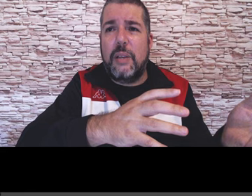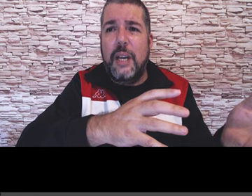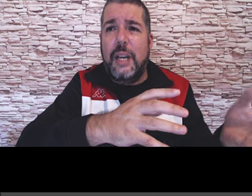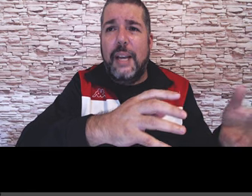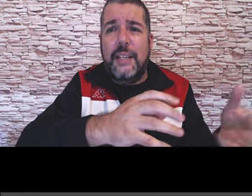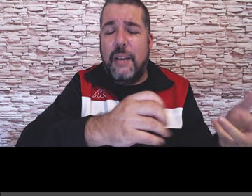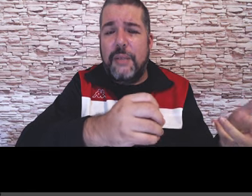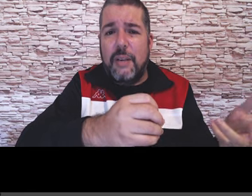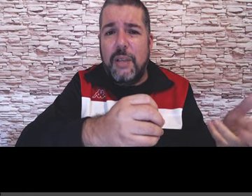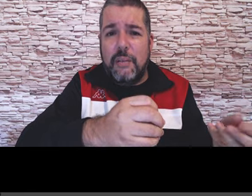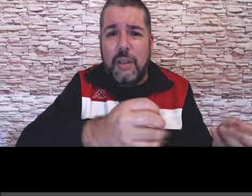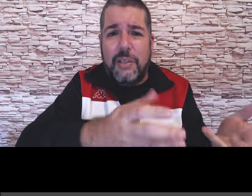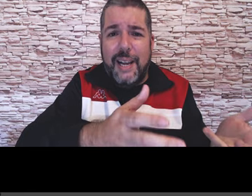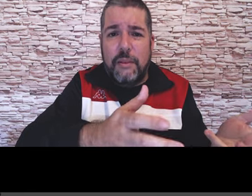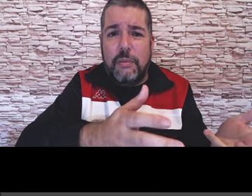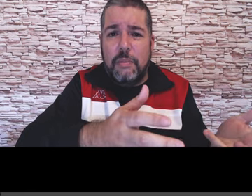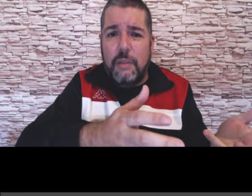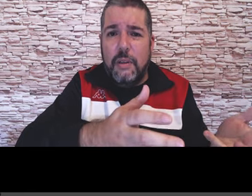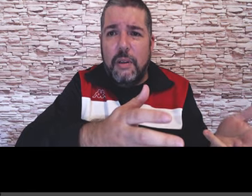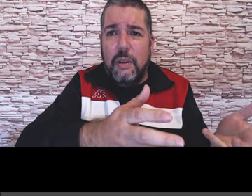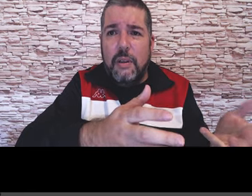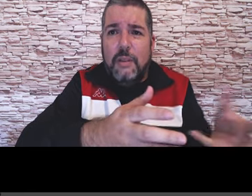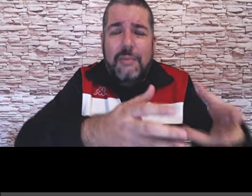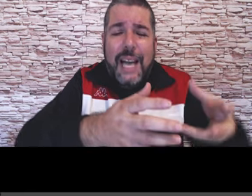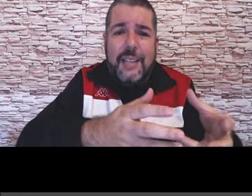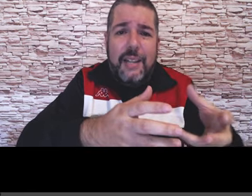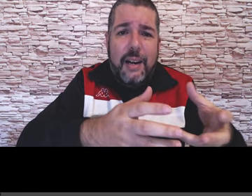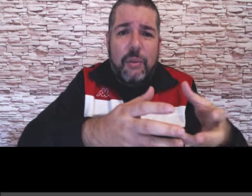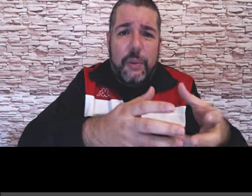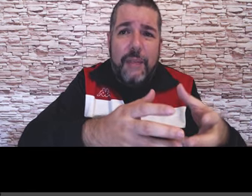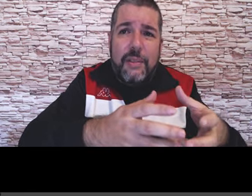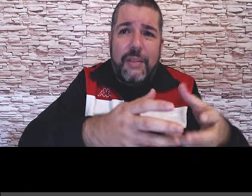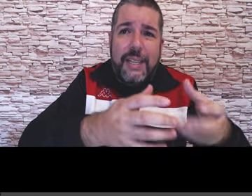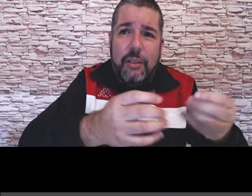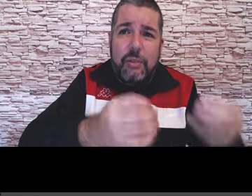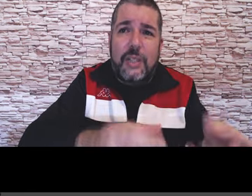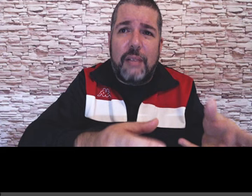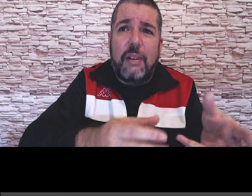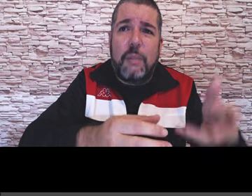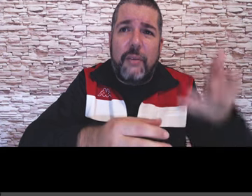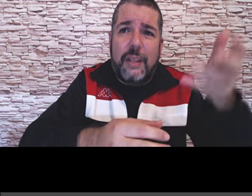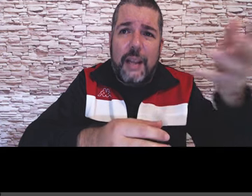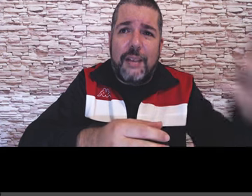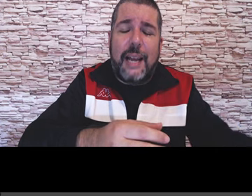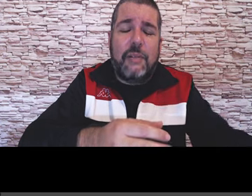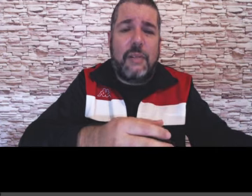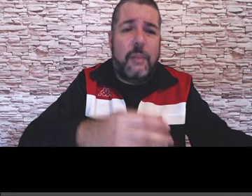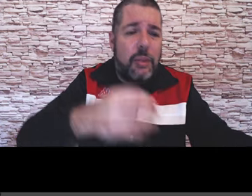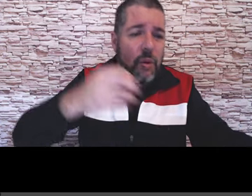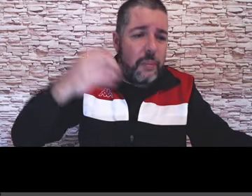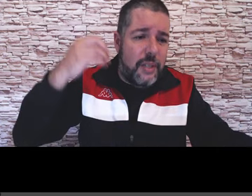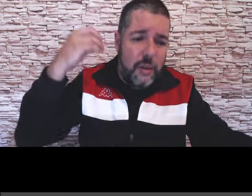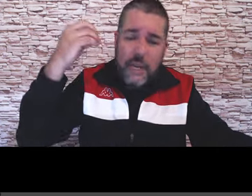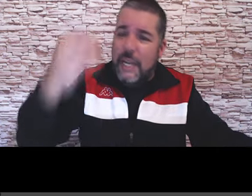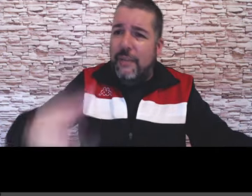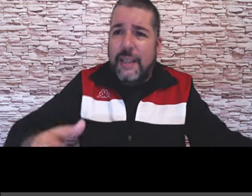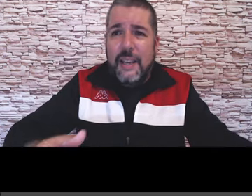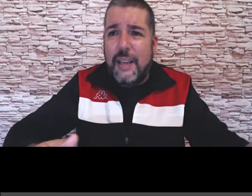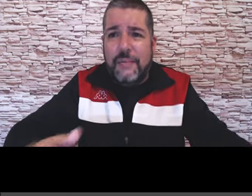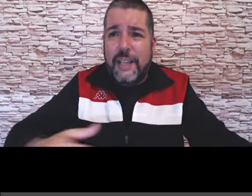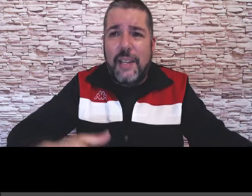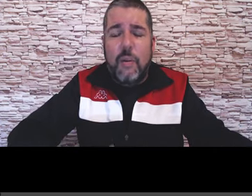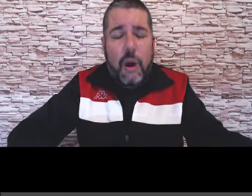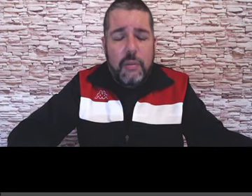menos, eles já viram que não deu certo. Não dá certo, porque você vai ter que sujar suas mãos, vai ter que entrar nos esquemas de corrupção, vai